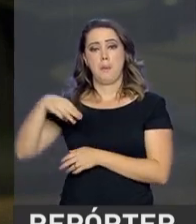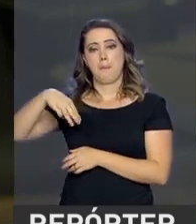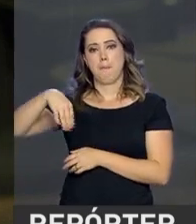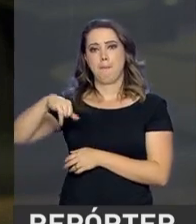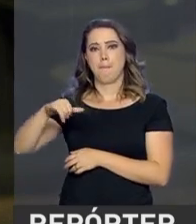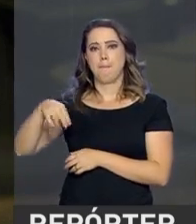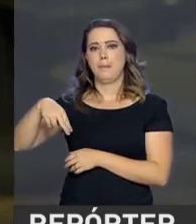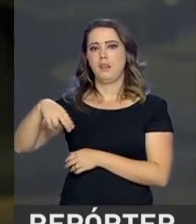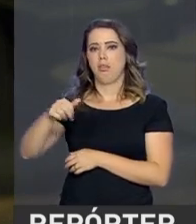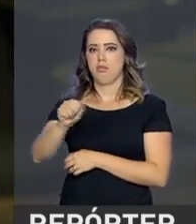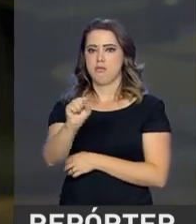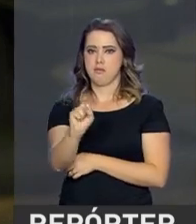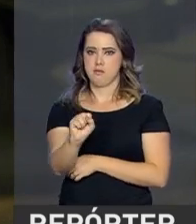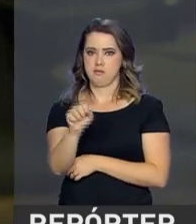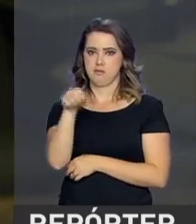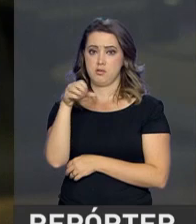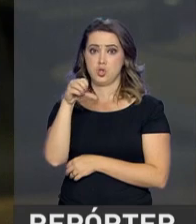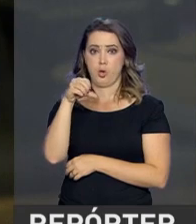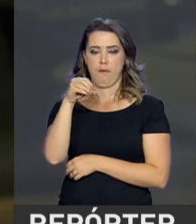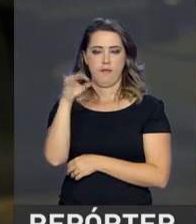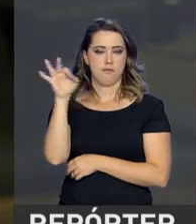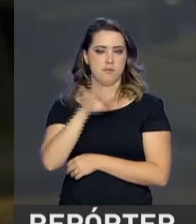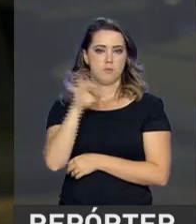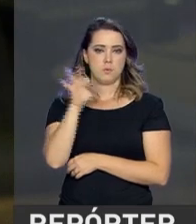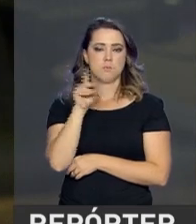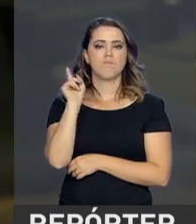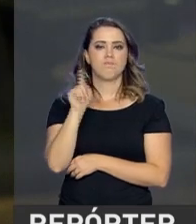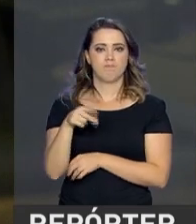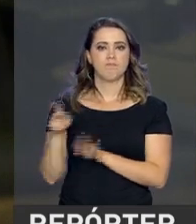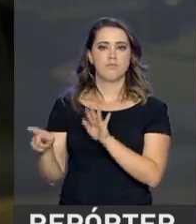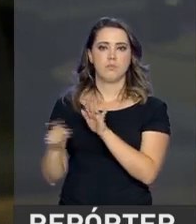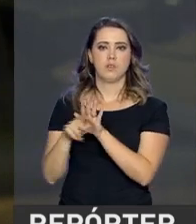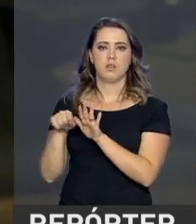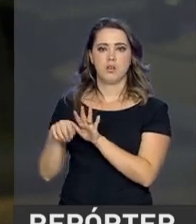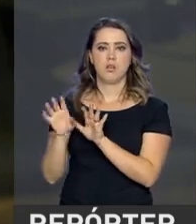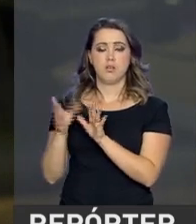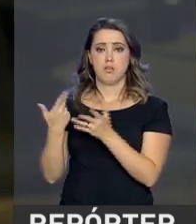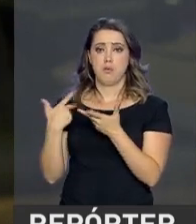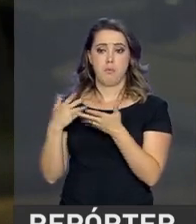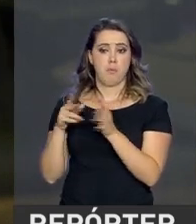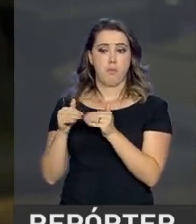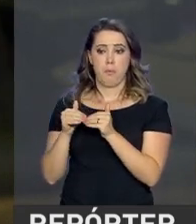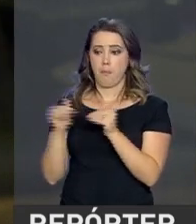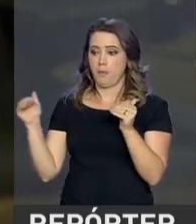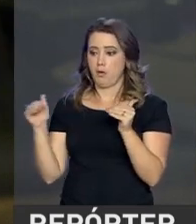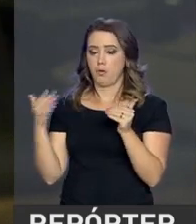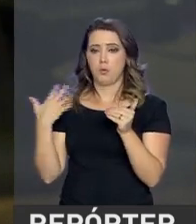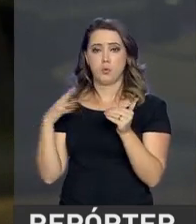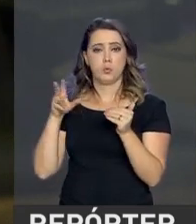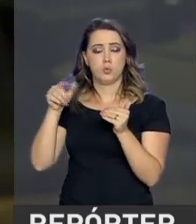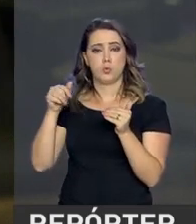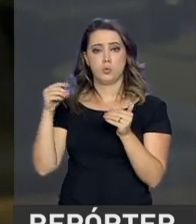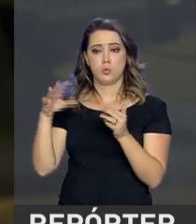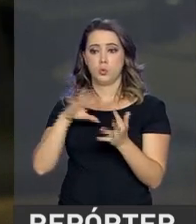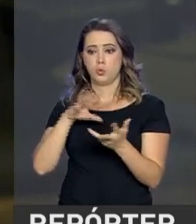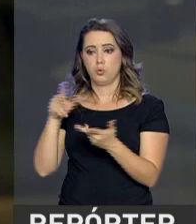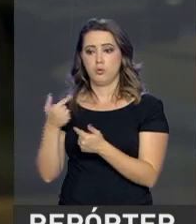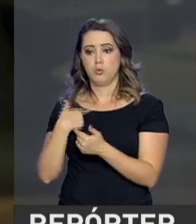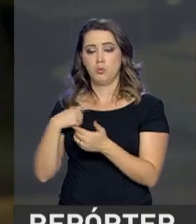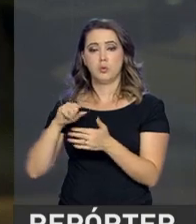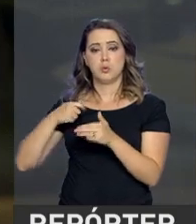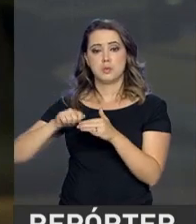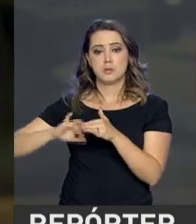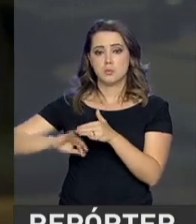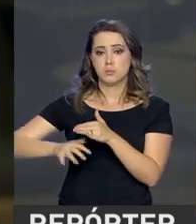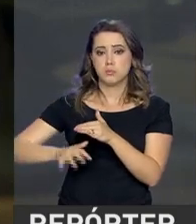95 100 dos ativos minerais existentes no brasil são de famílias é alberto casas enquanto mina o mundo opera em mina subterrânea